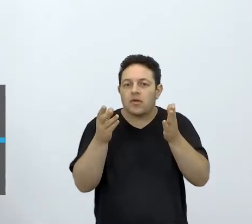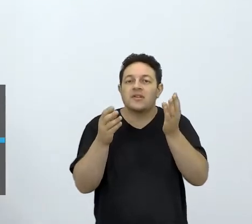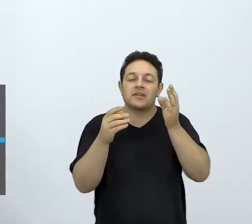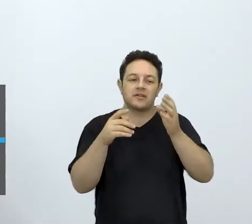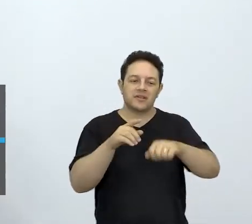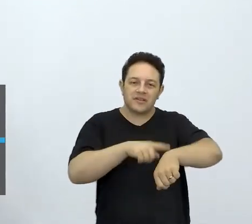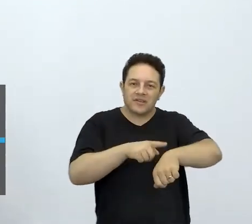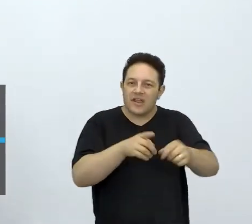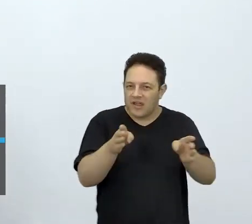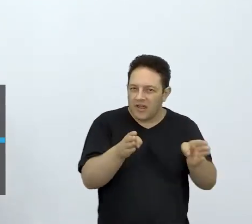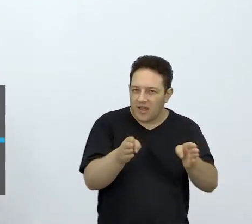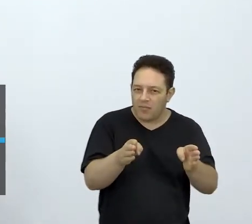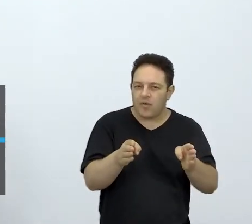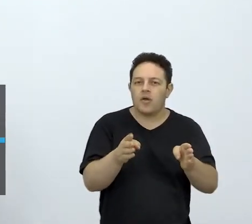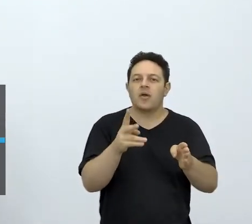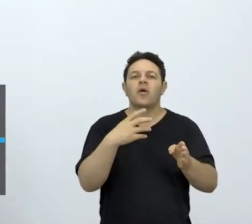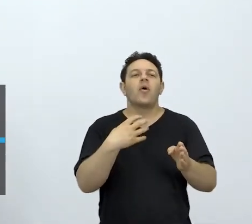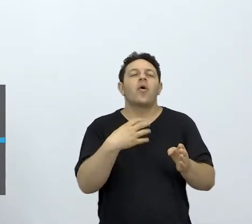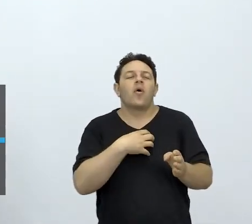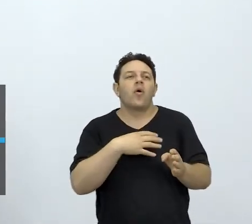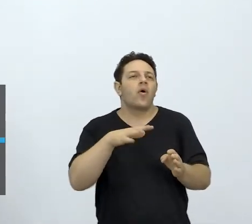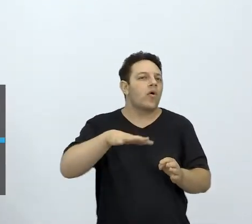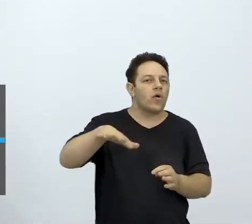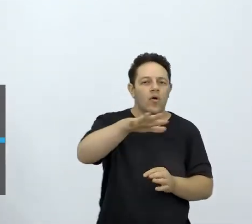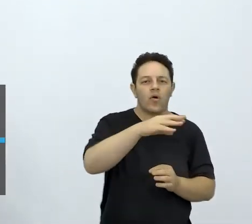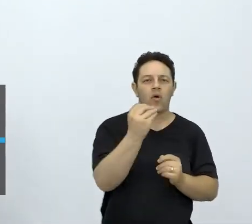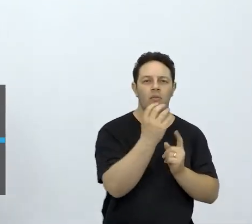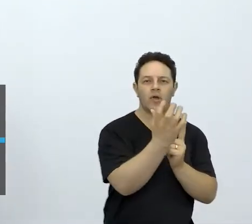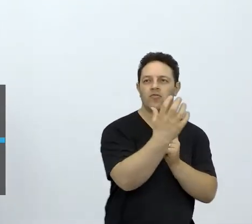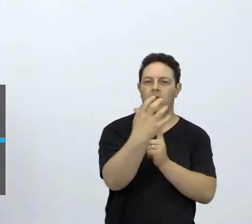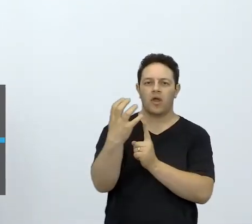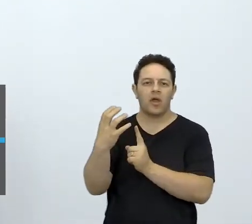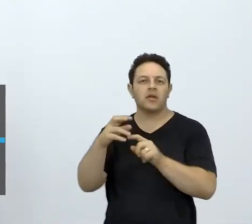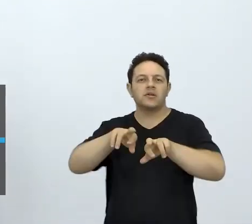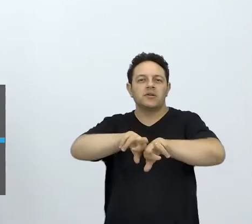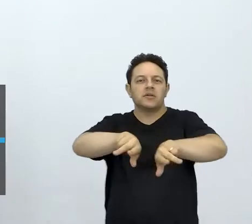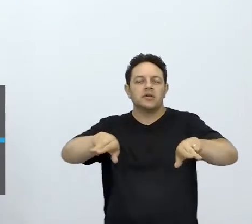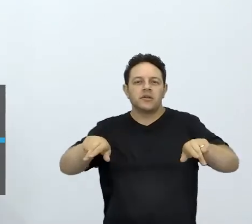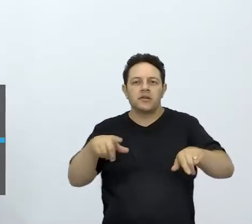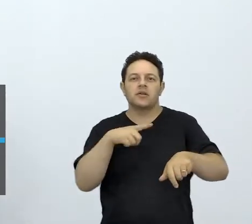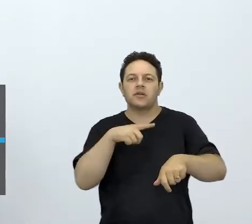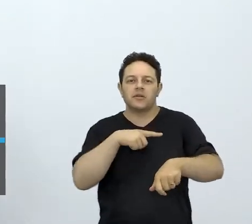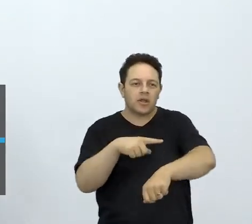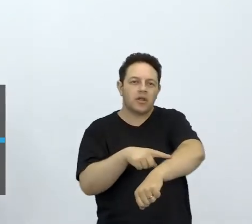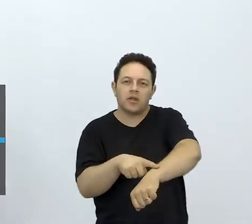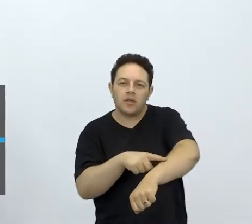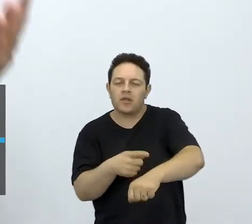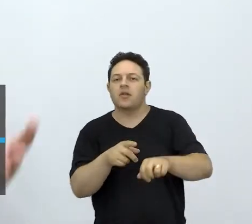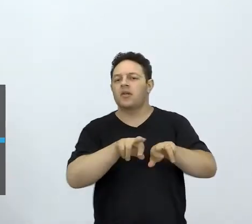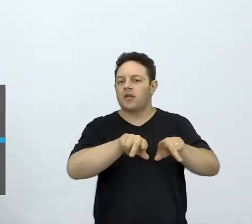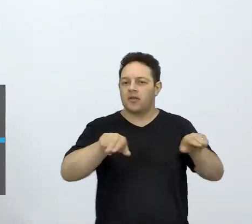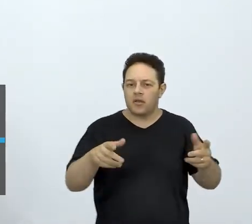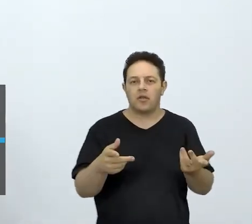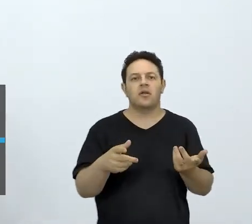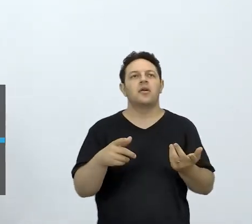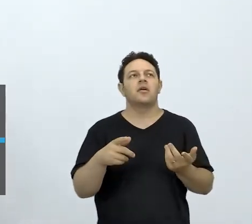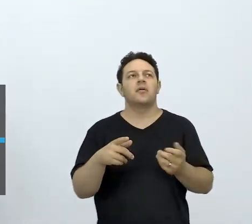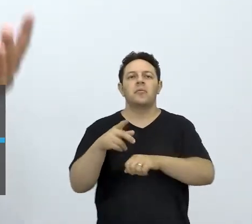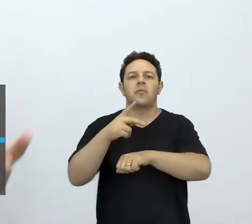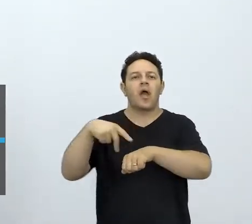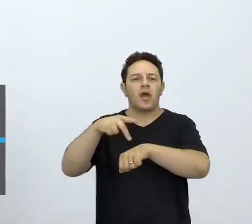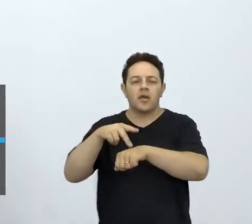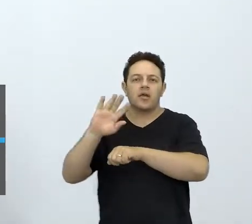tempo, as influências, por exemplo, das diferentes etnias que estiveram presentes,